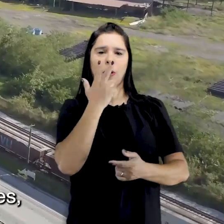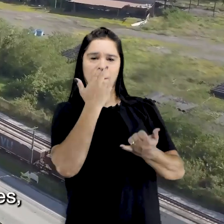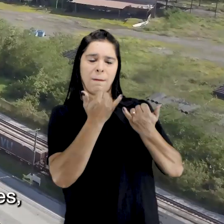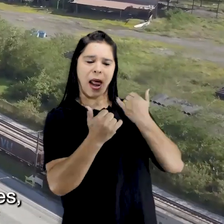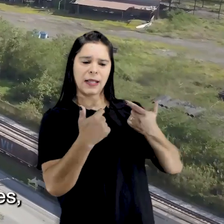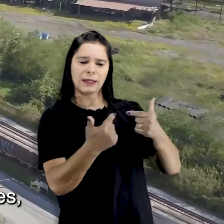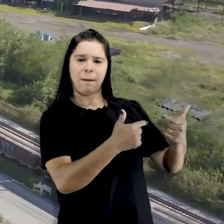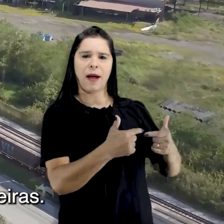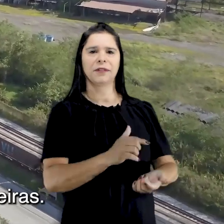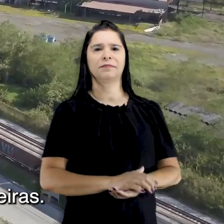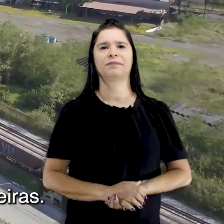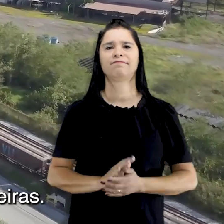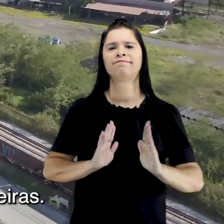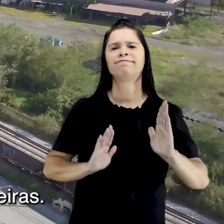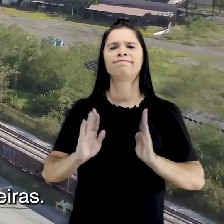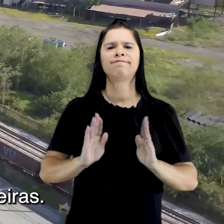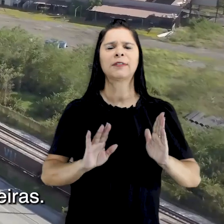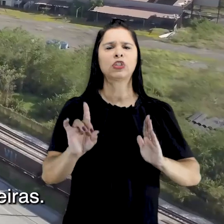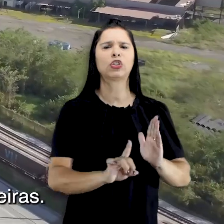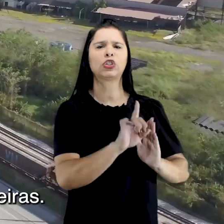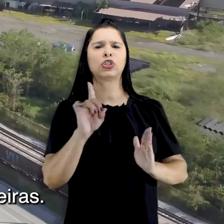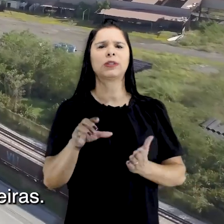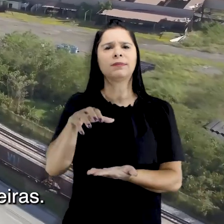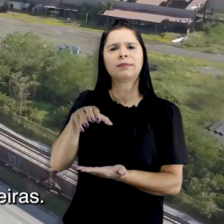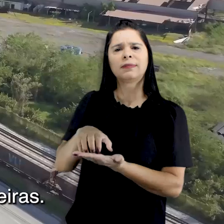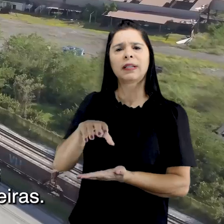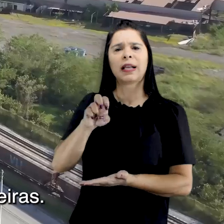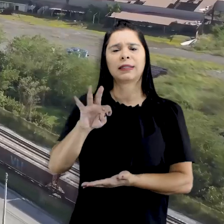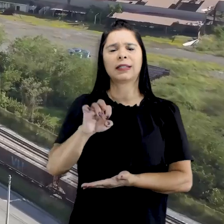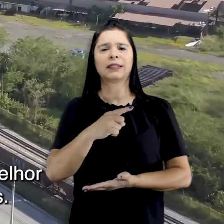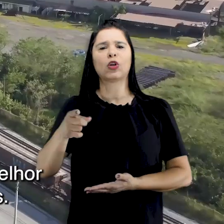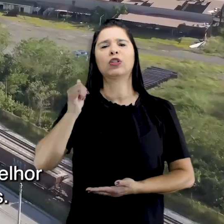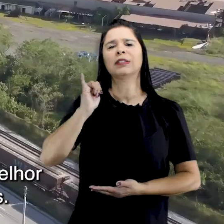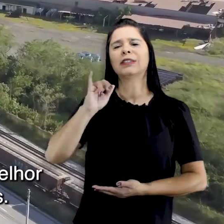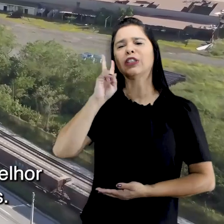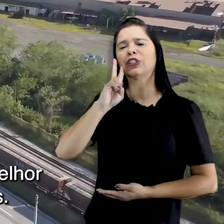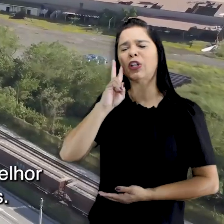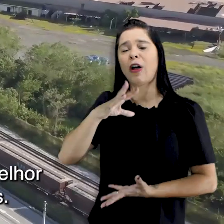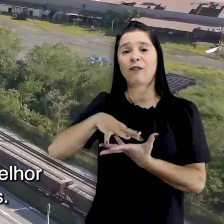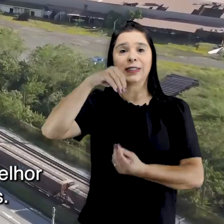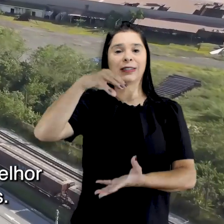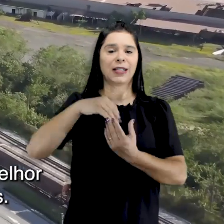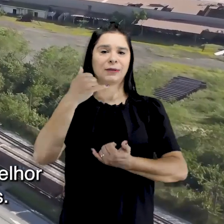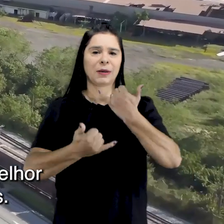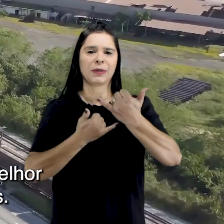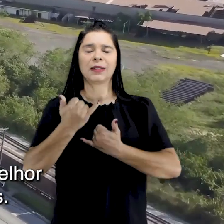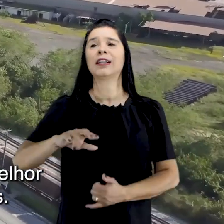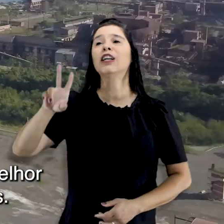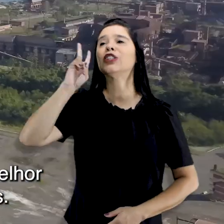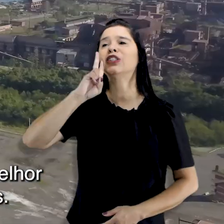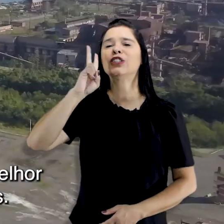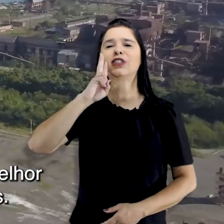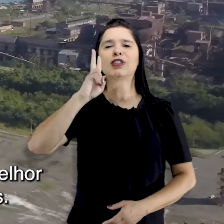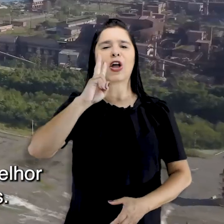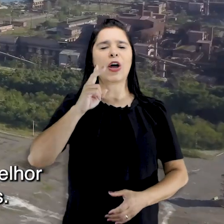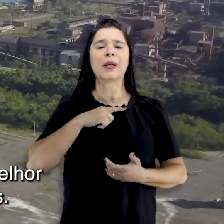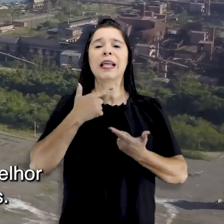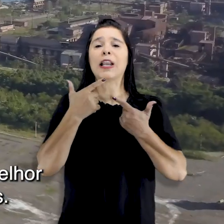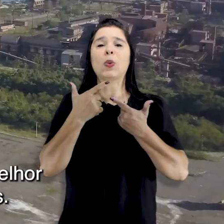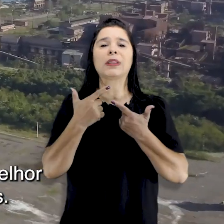nas estações, causos inusitados, fantasmas e brincadeiras, histórias surgiram e não há ninguém melhor do